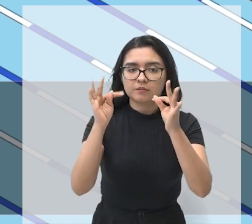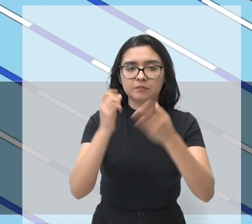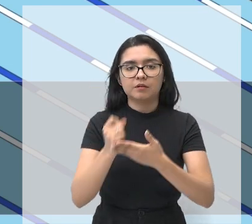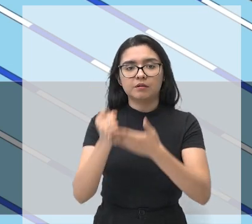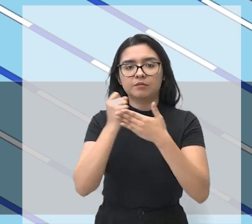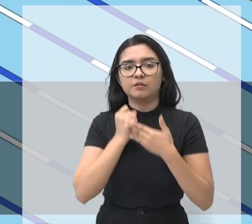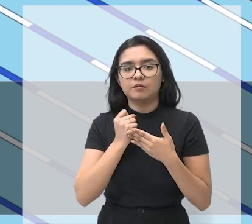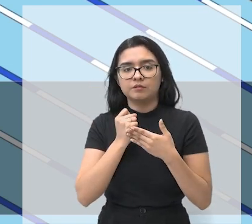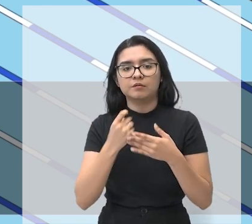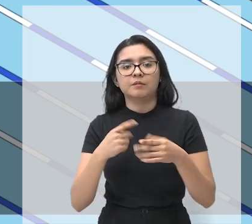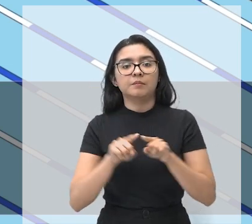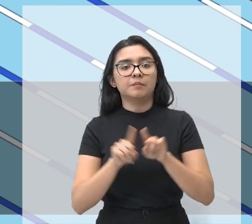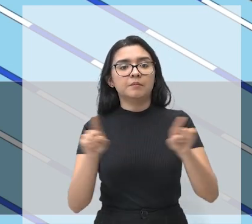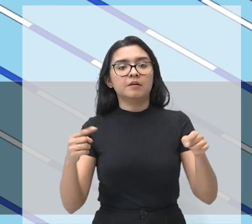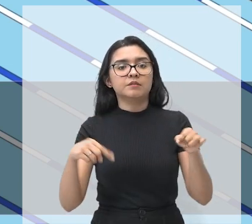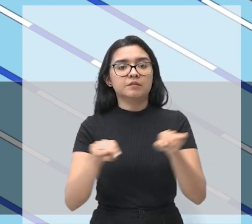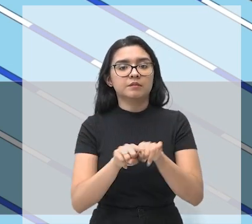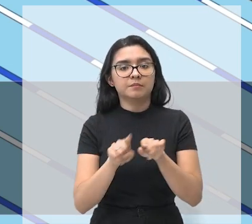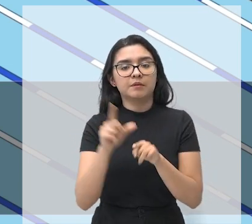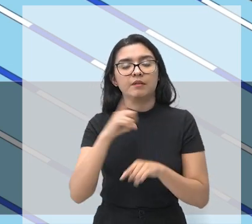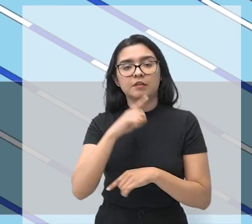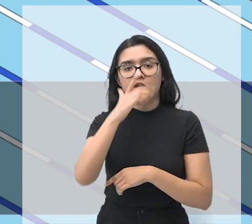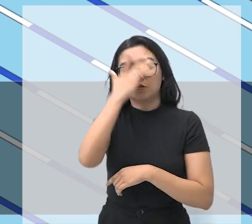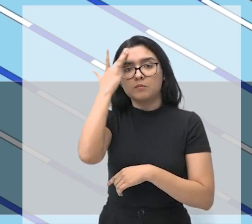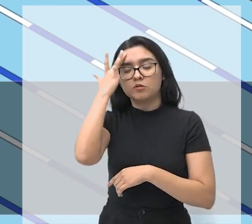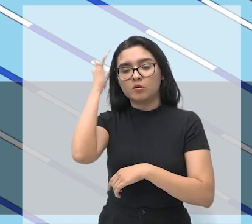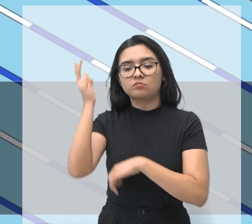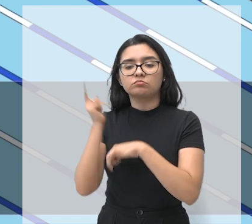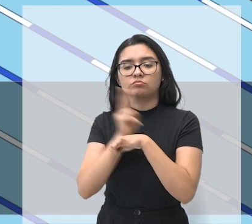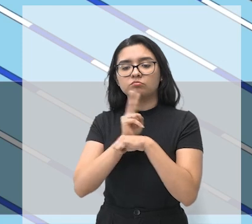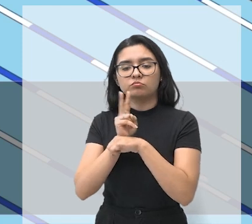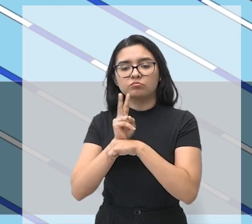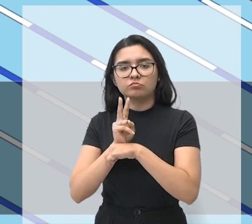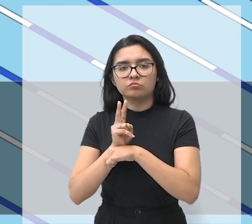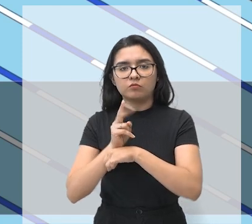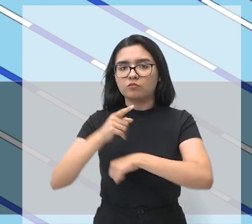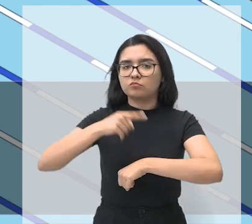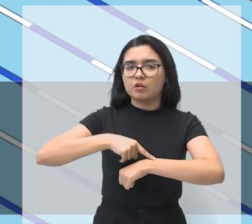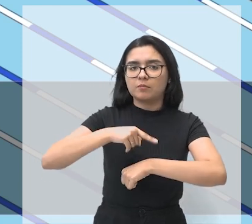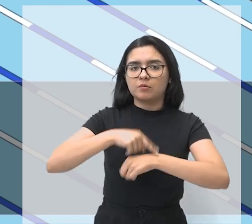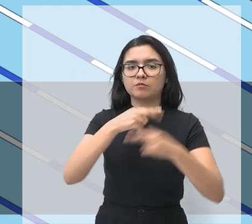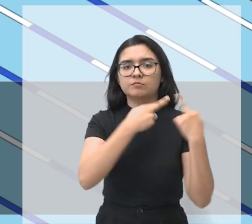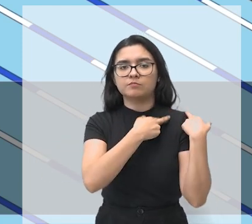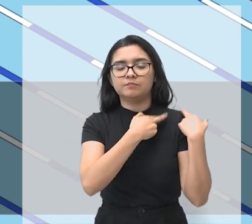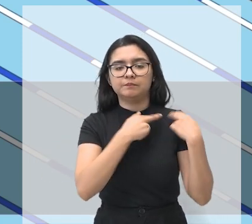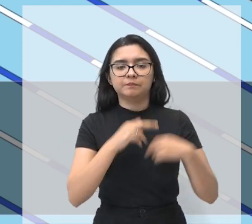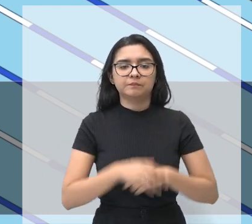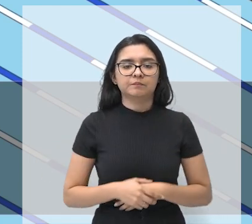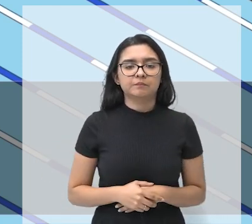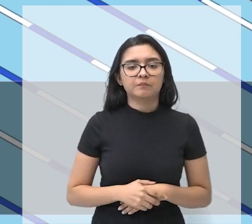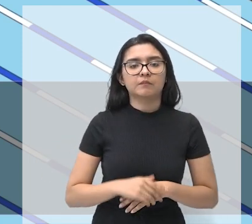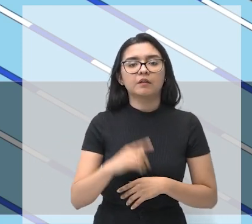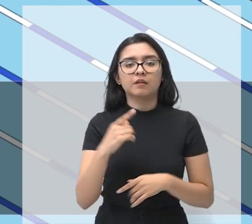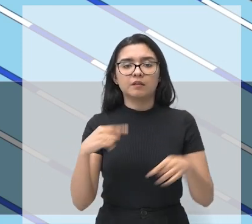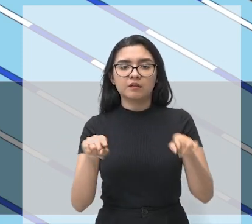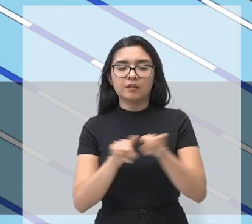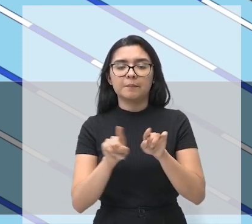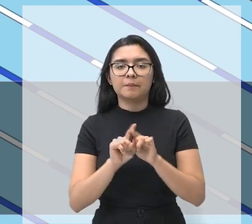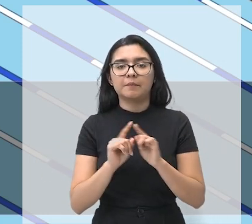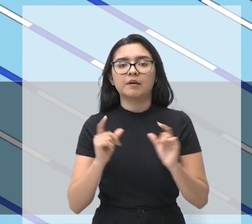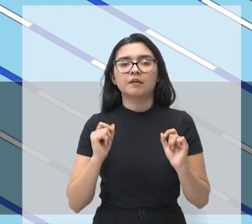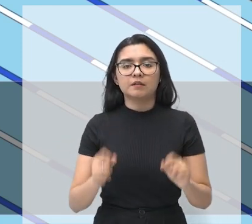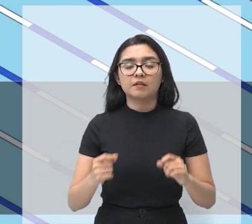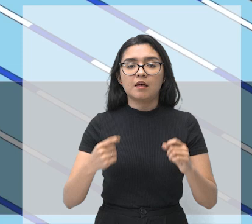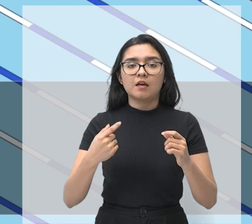nosso favor, mas também nós temos os juízes, as pessoas cronometrando o tempo. Nas provas de revezamento,